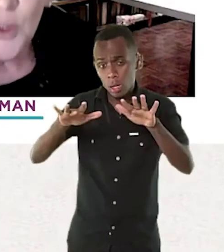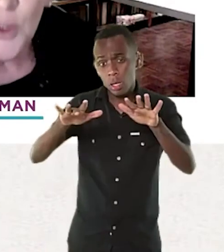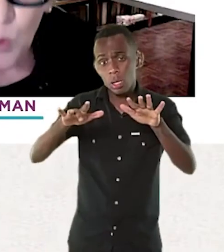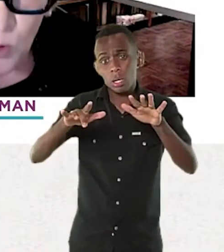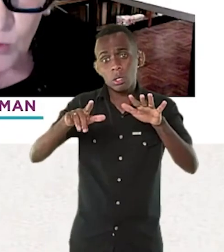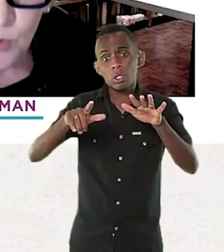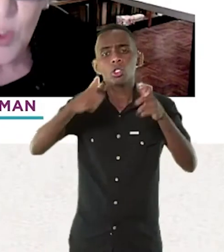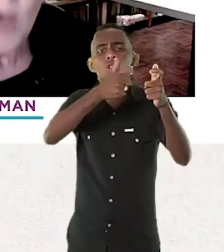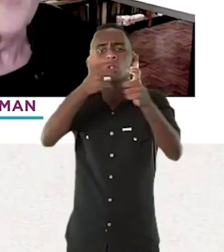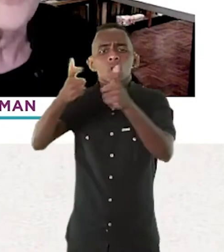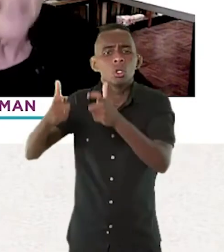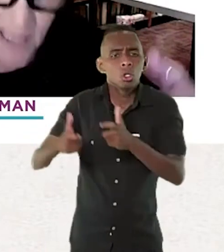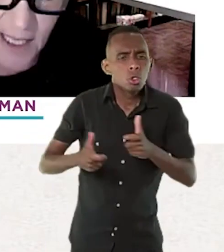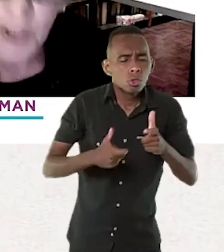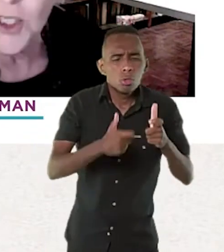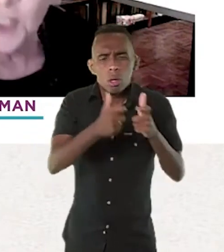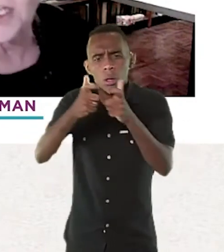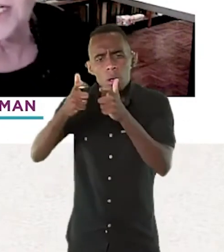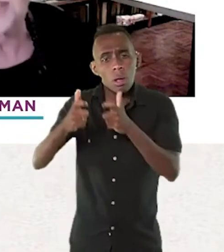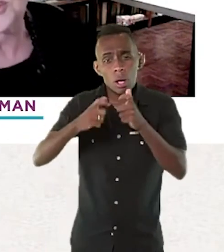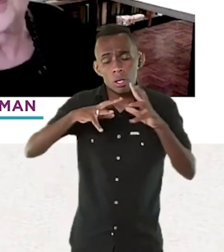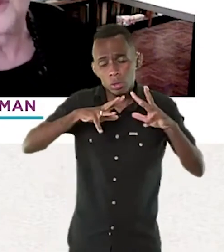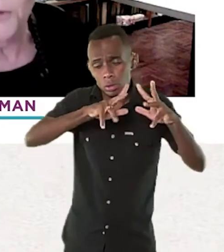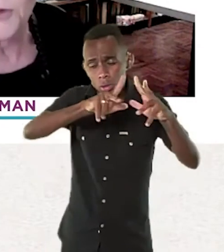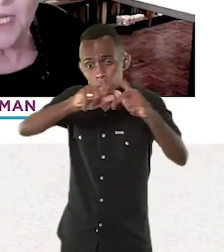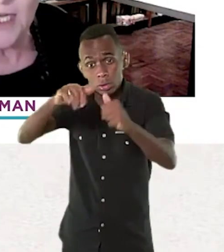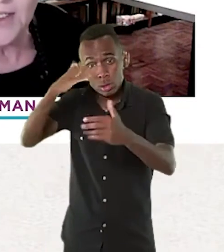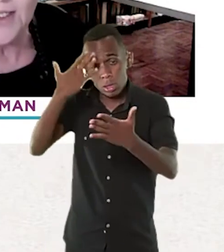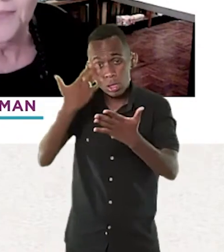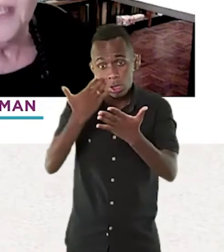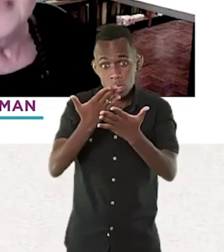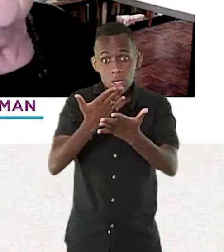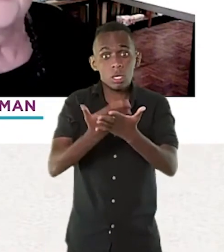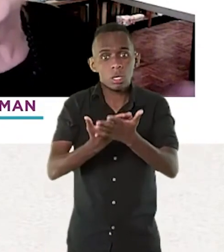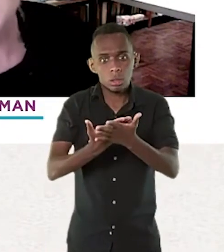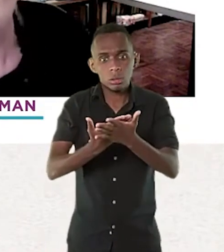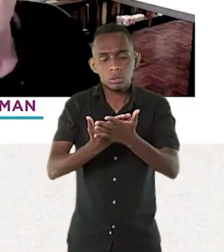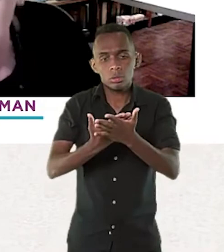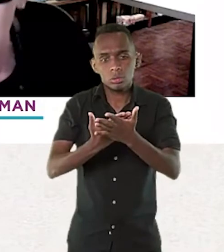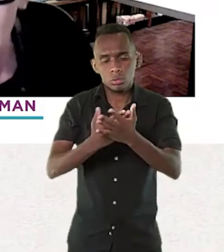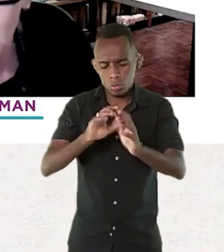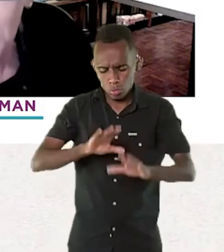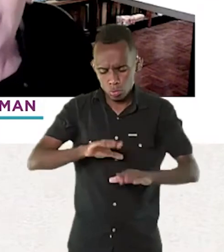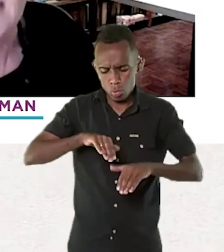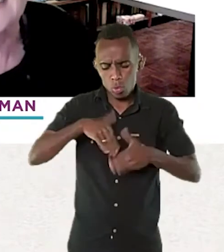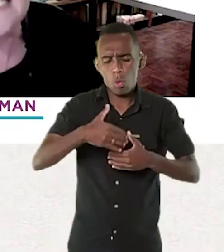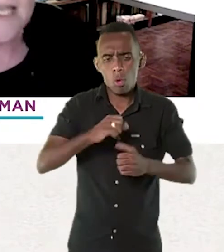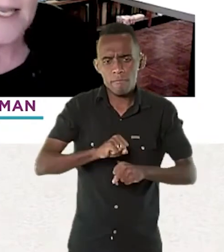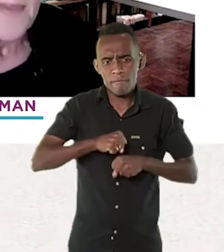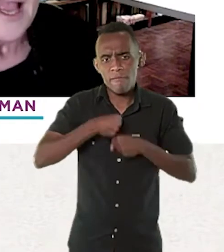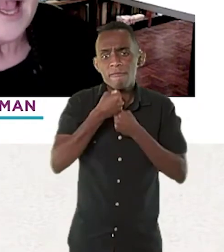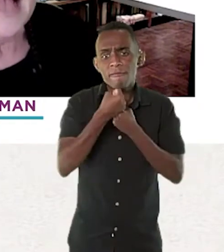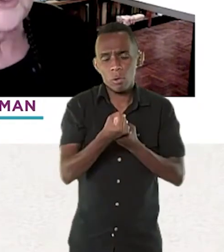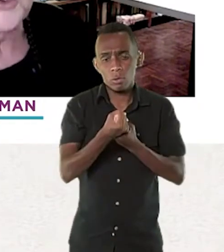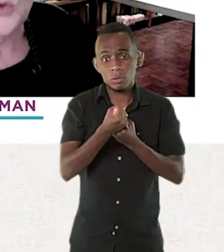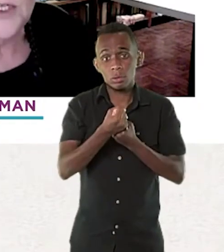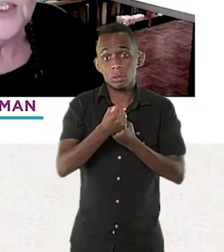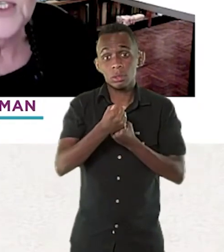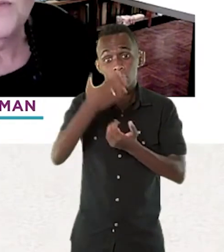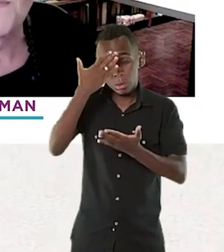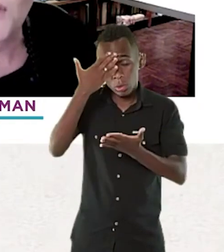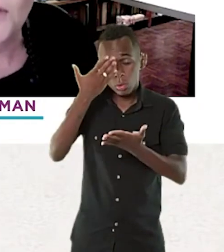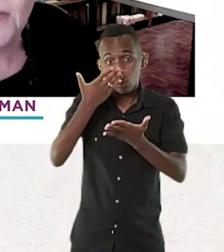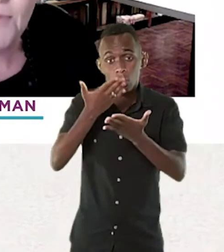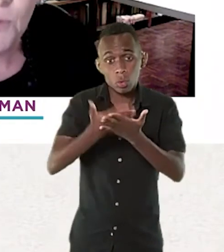esses lugares todos, porque acredita na sua potência, mas reconhece que